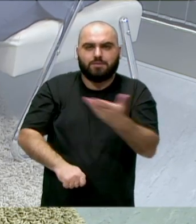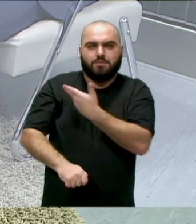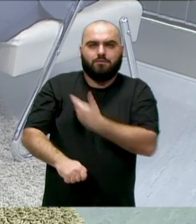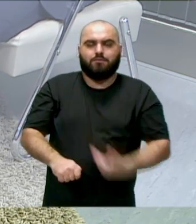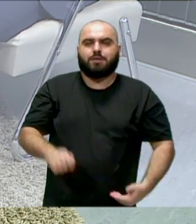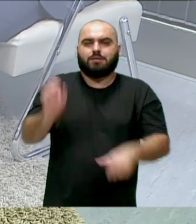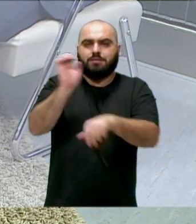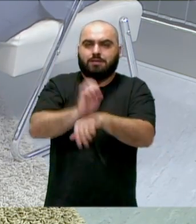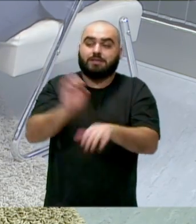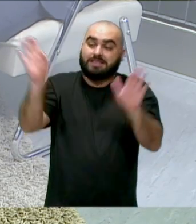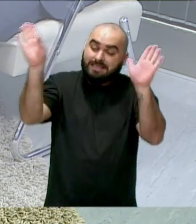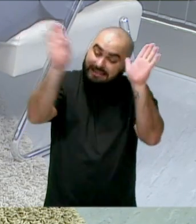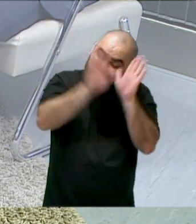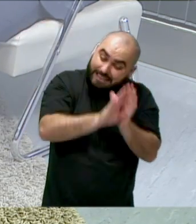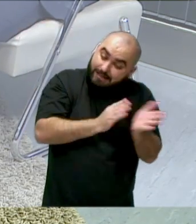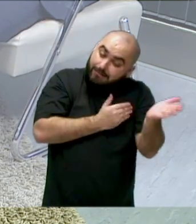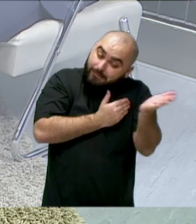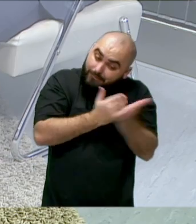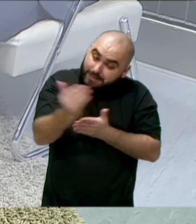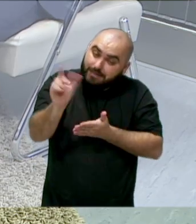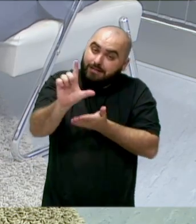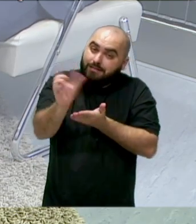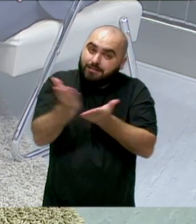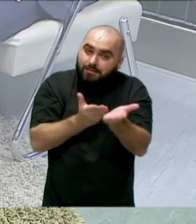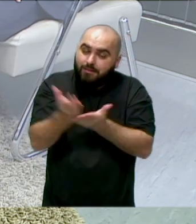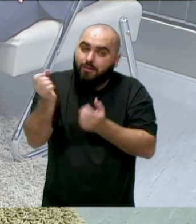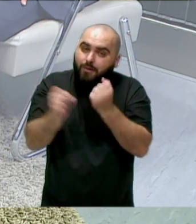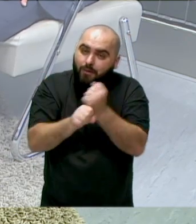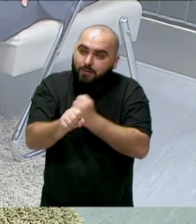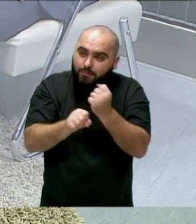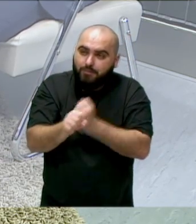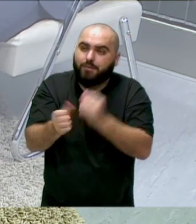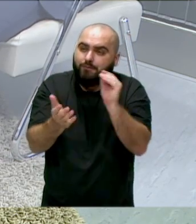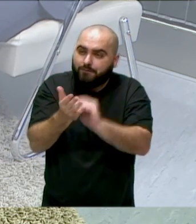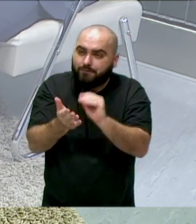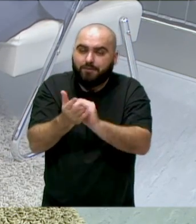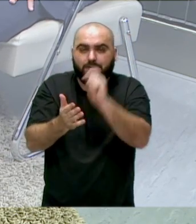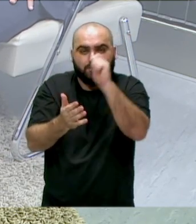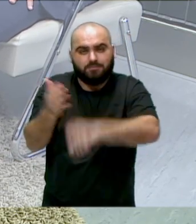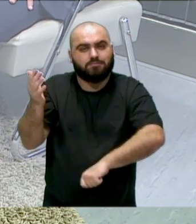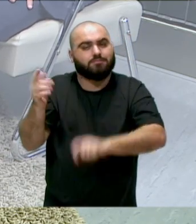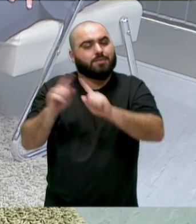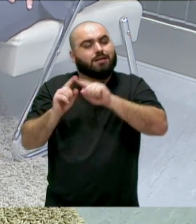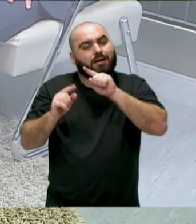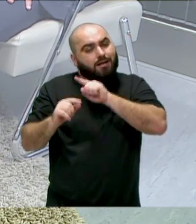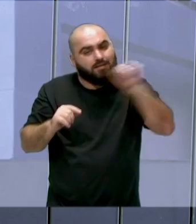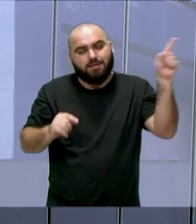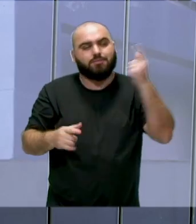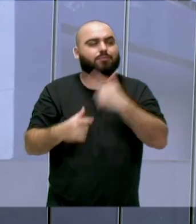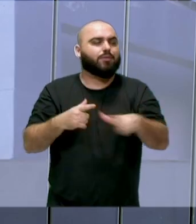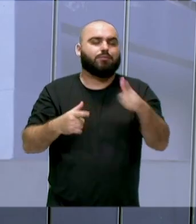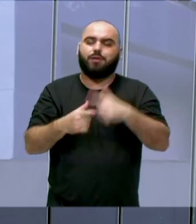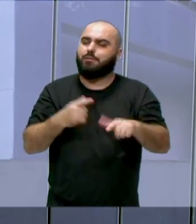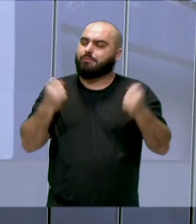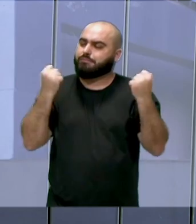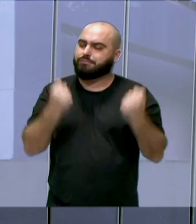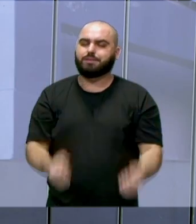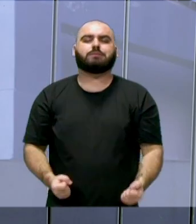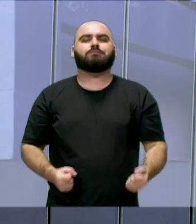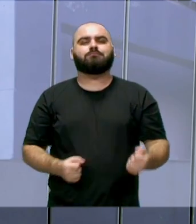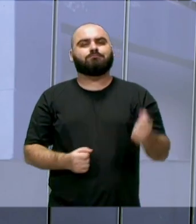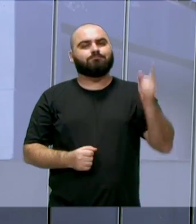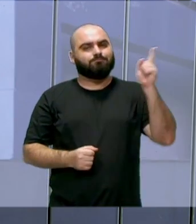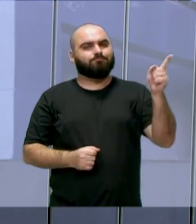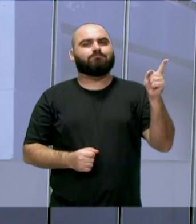estado para vir para iniciar a licitação, a execução dessa obra, né? Mas hoje eu acho que é um grande desafio essa questão, esse ponto da